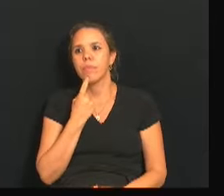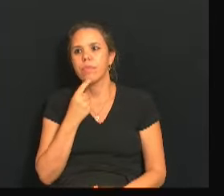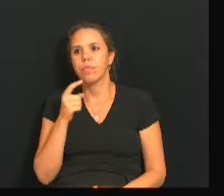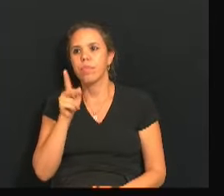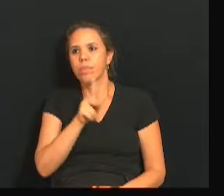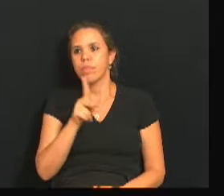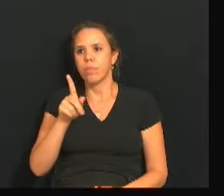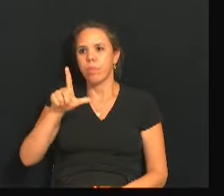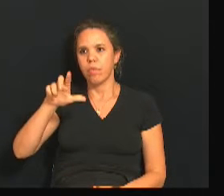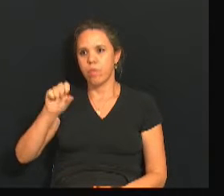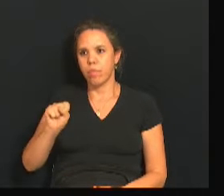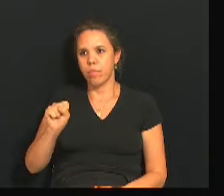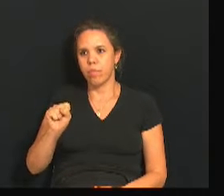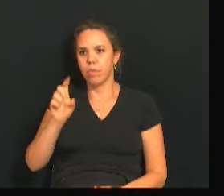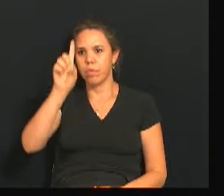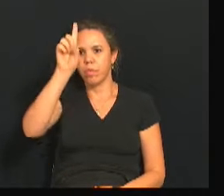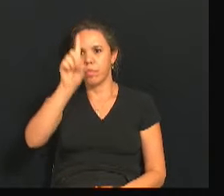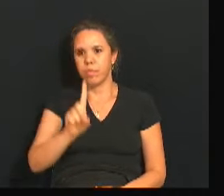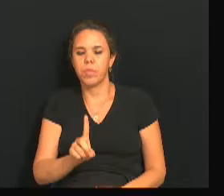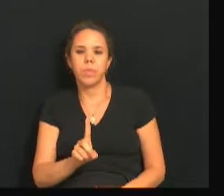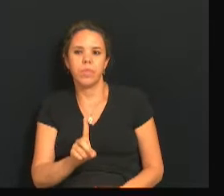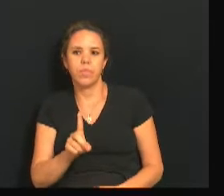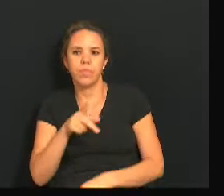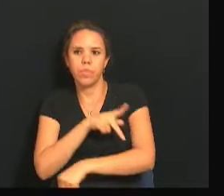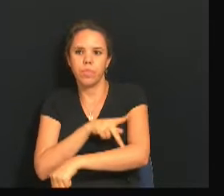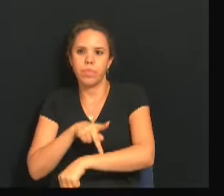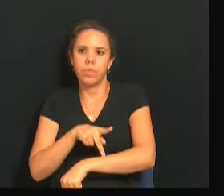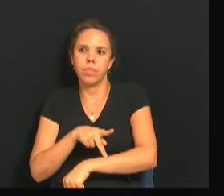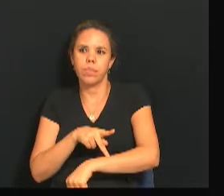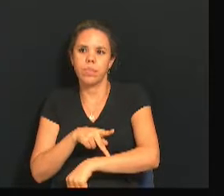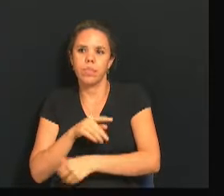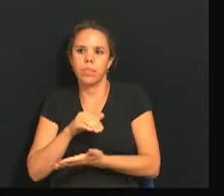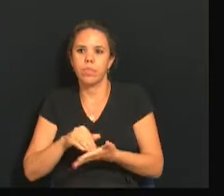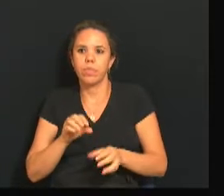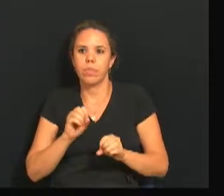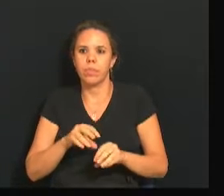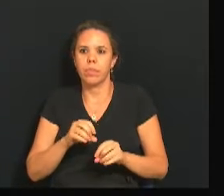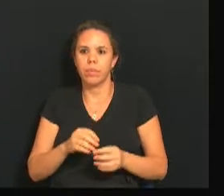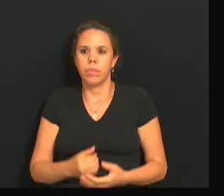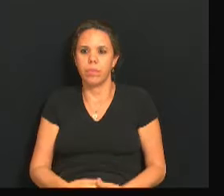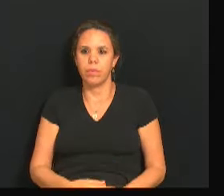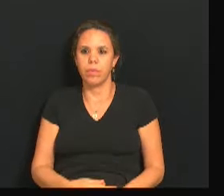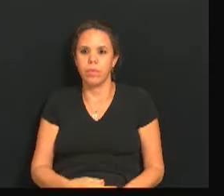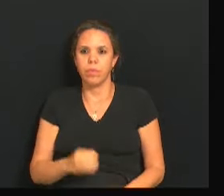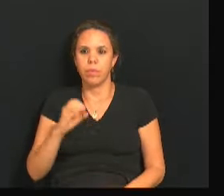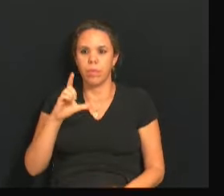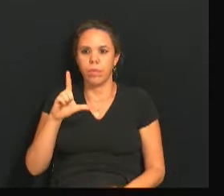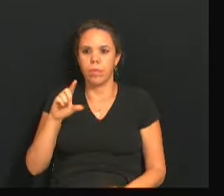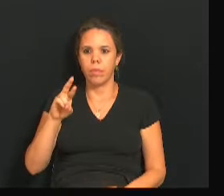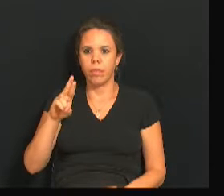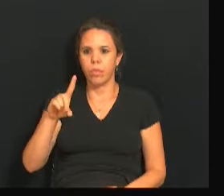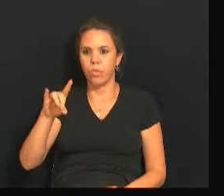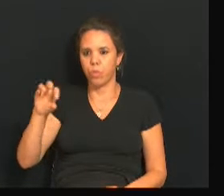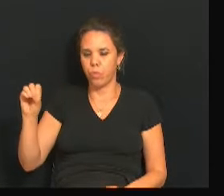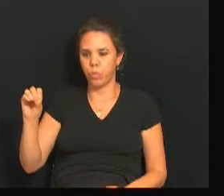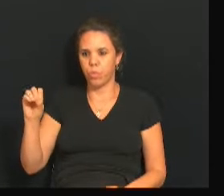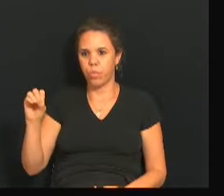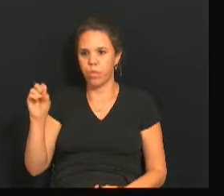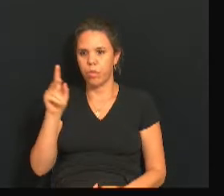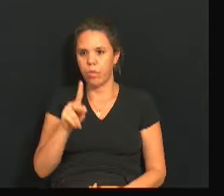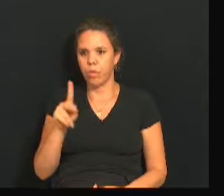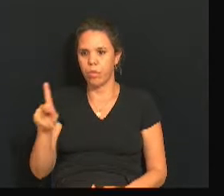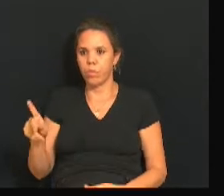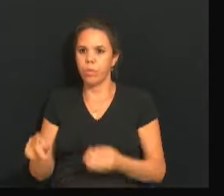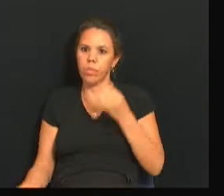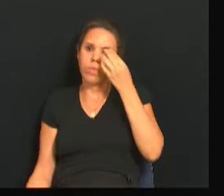Marighetti, que é diretor do Departamento Pedagógico da Secretaria de Educação, o Cláudio Borges, professor Cláudio Borges,